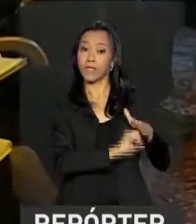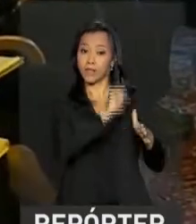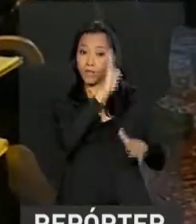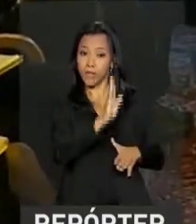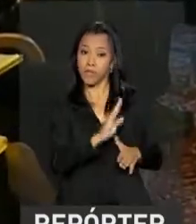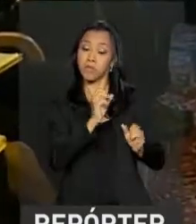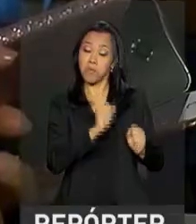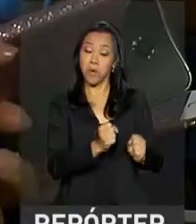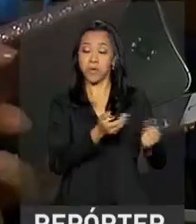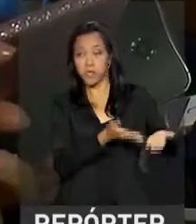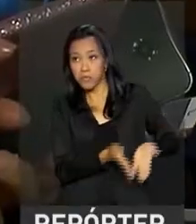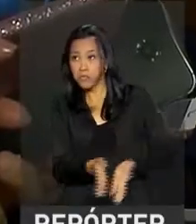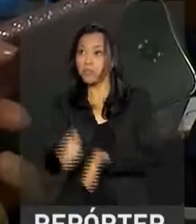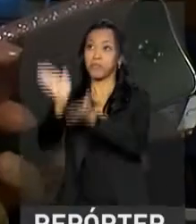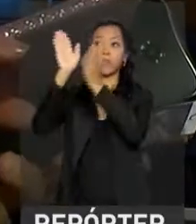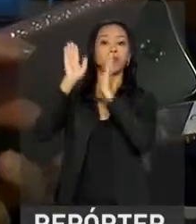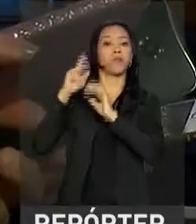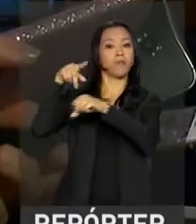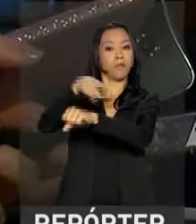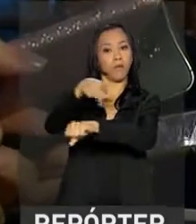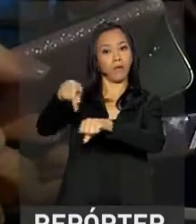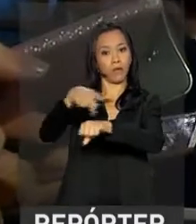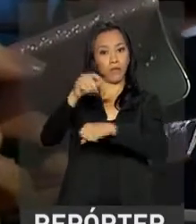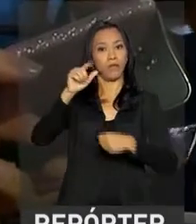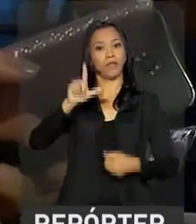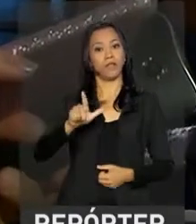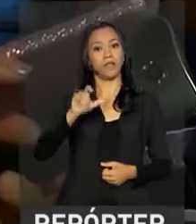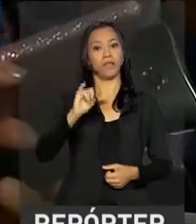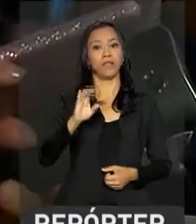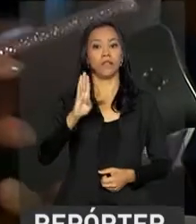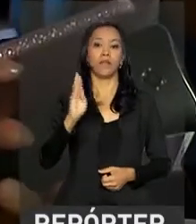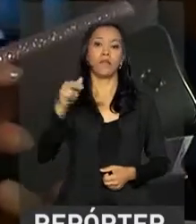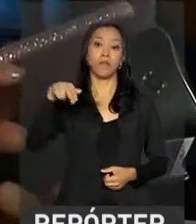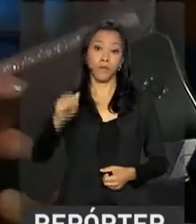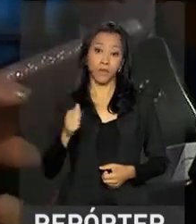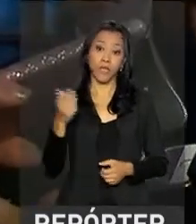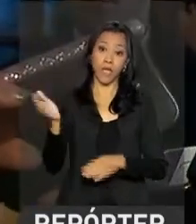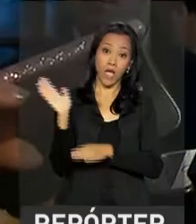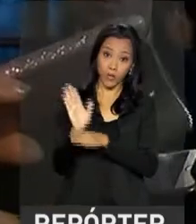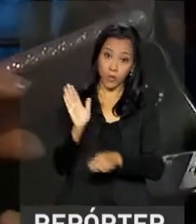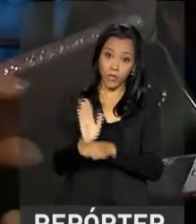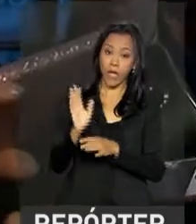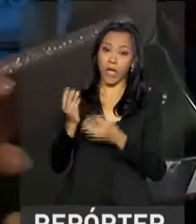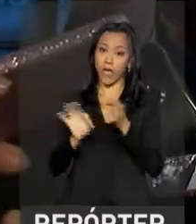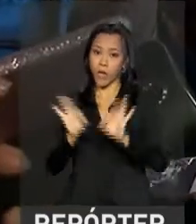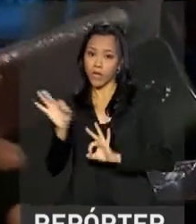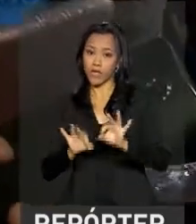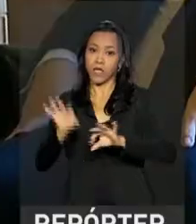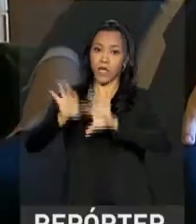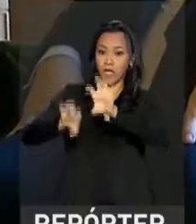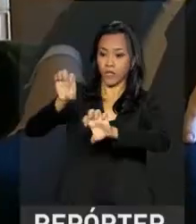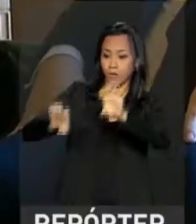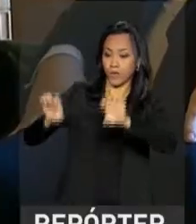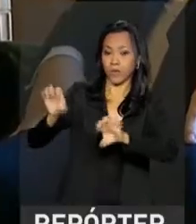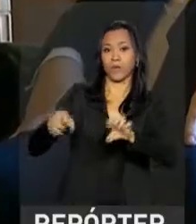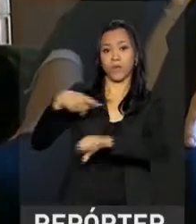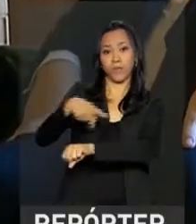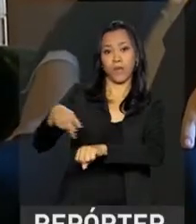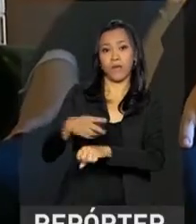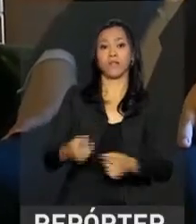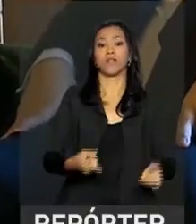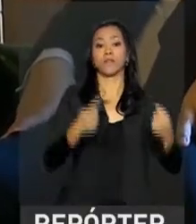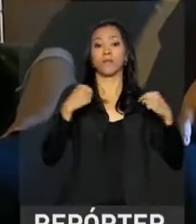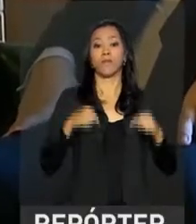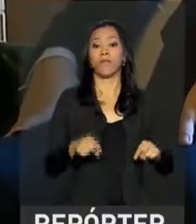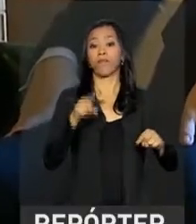para atuar no Líbano e ajudar a reconstruir a infraestrutura do país. Rebuilding its infrastructure. A agenda de Temer